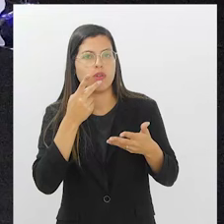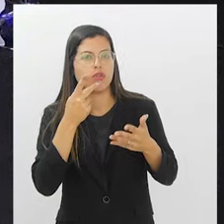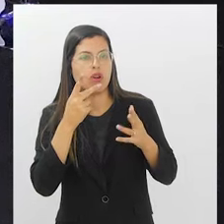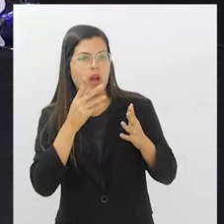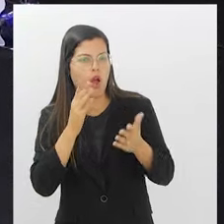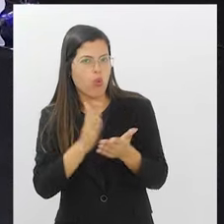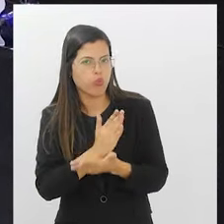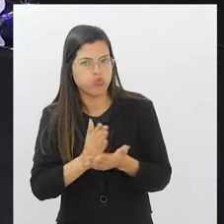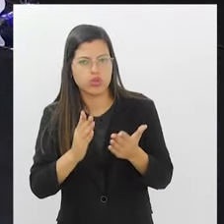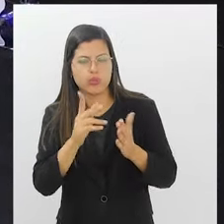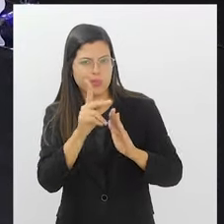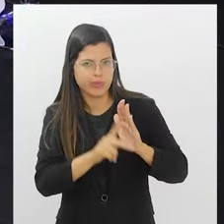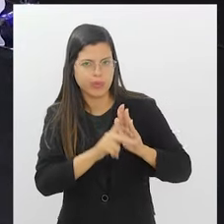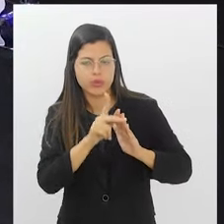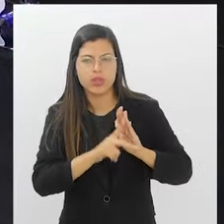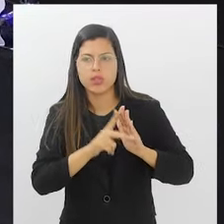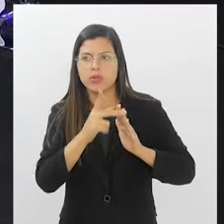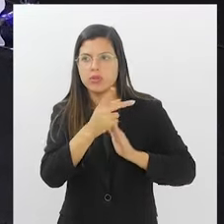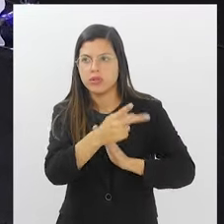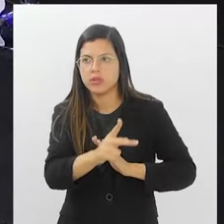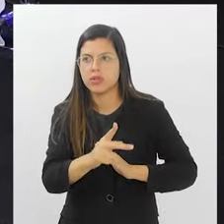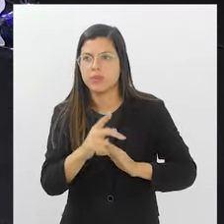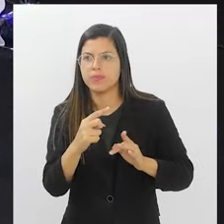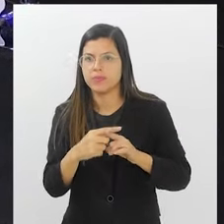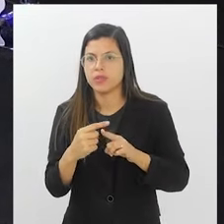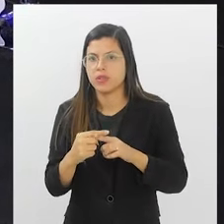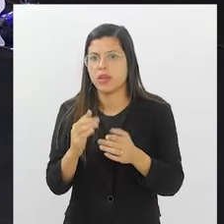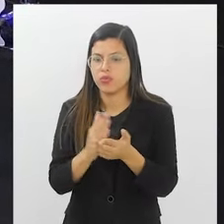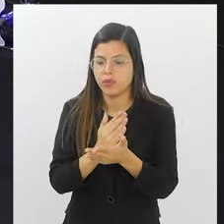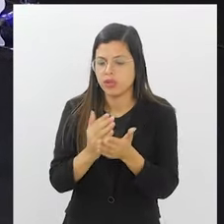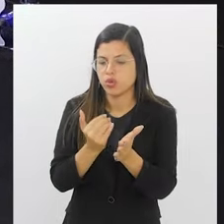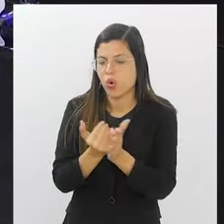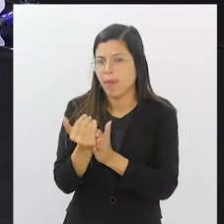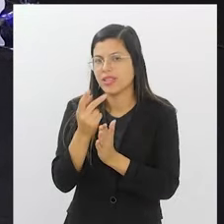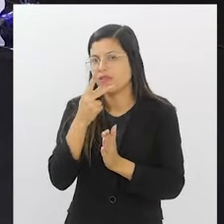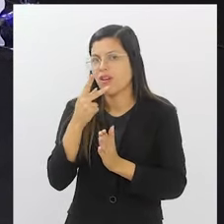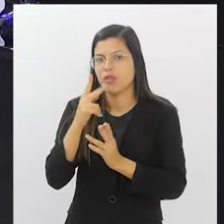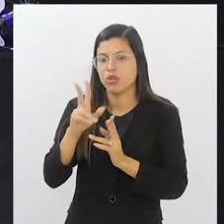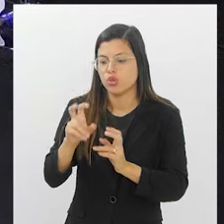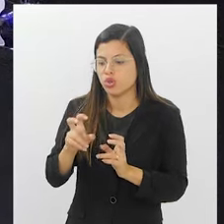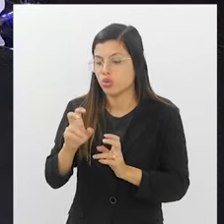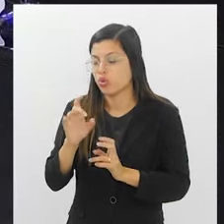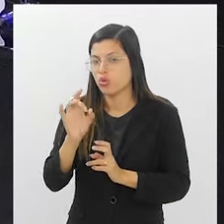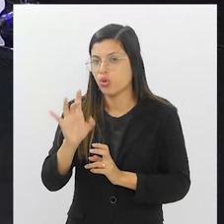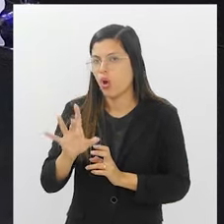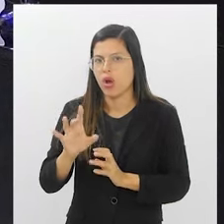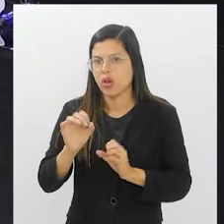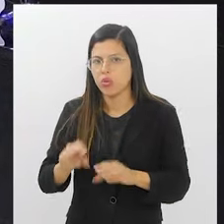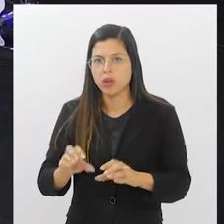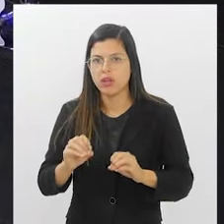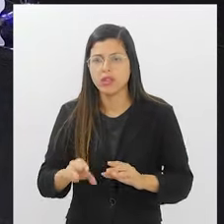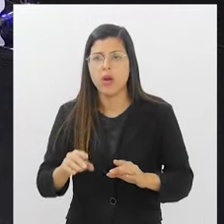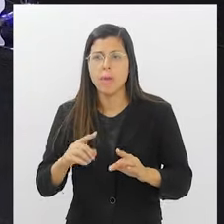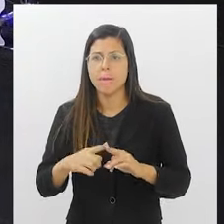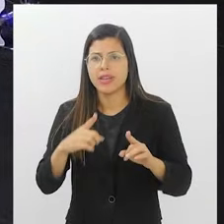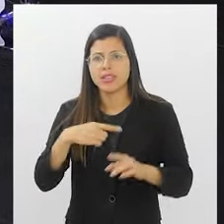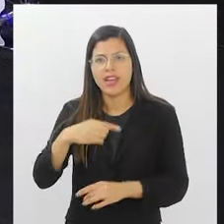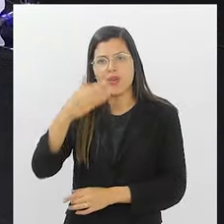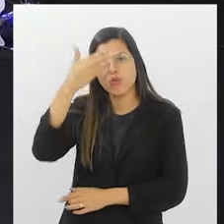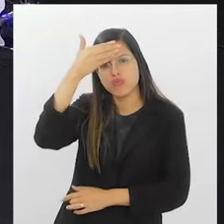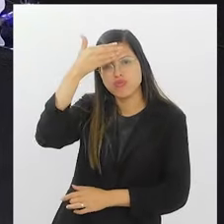senhor, que o senhor bem falou que começa, muitas vezes a gente bota muito na educação, mas também tem um lazer,